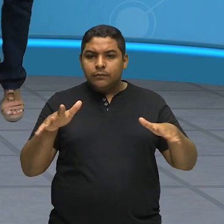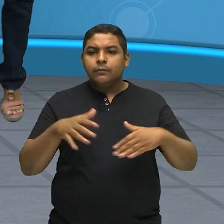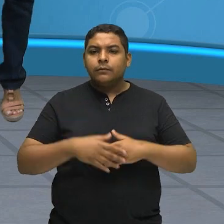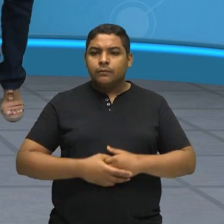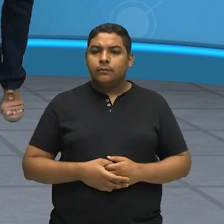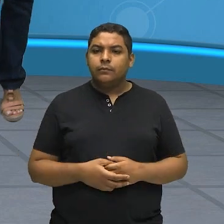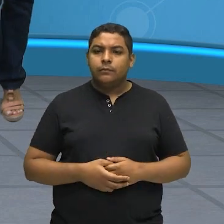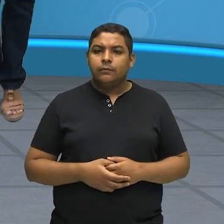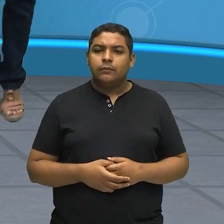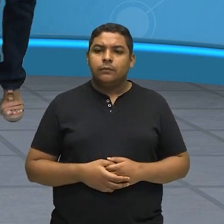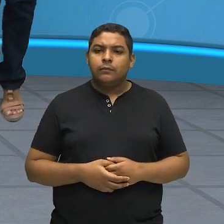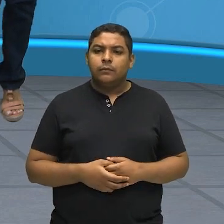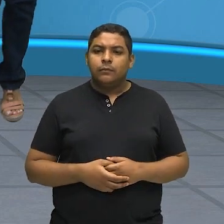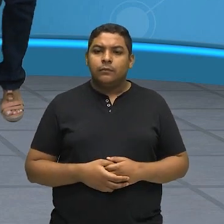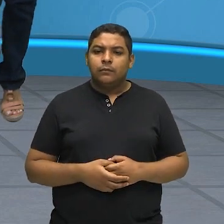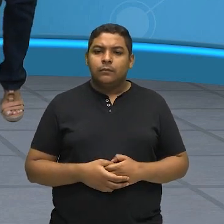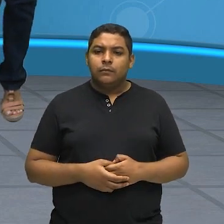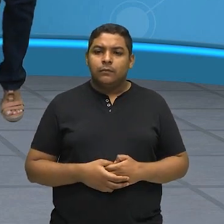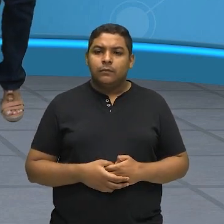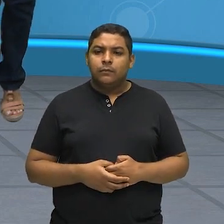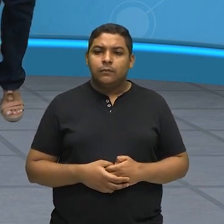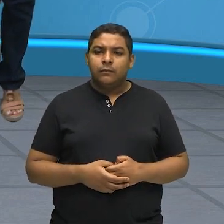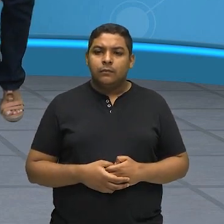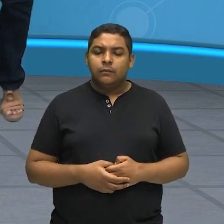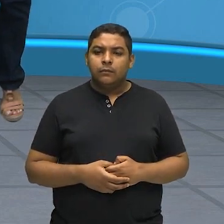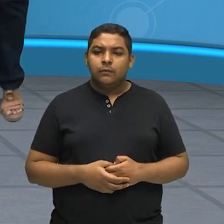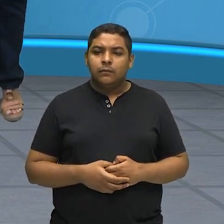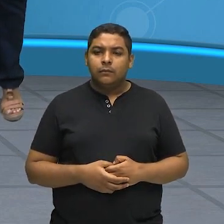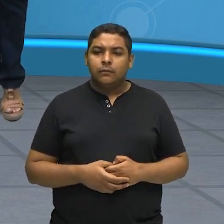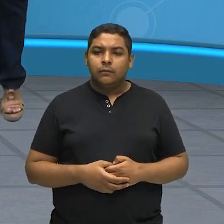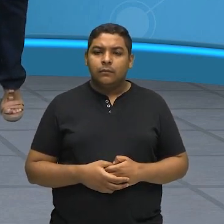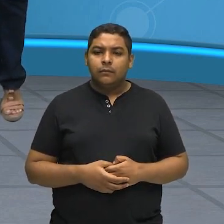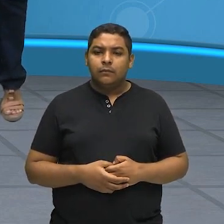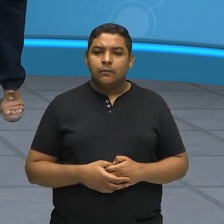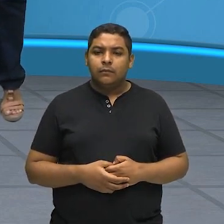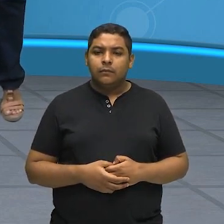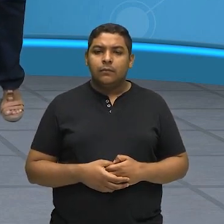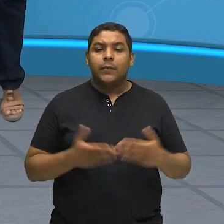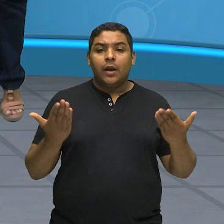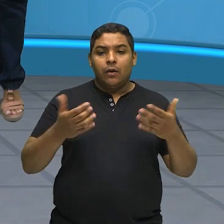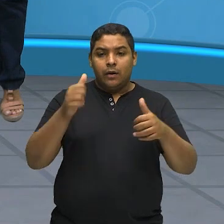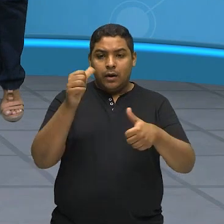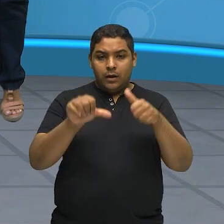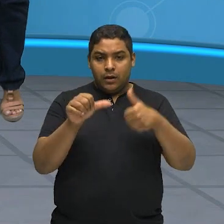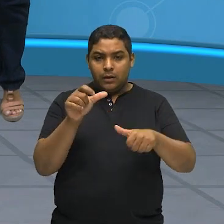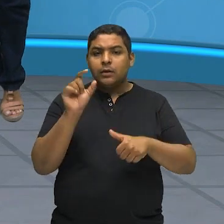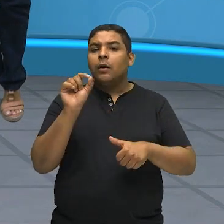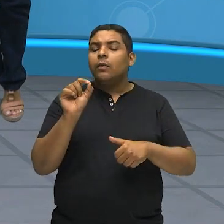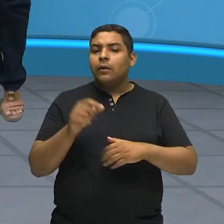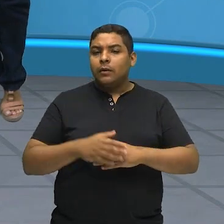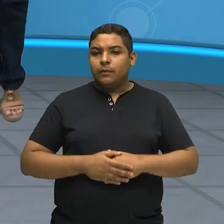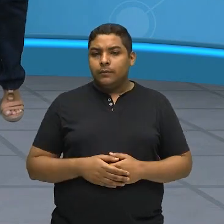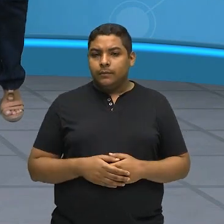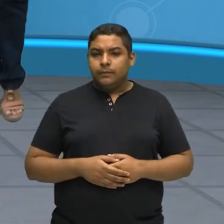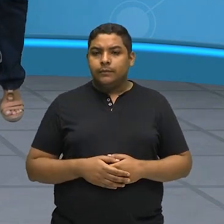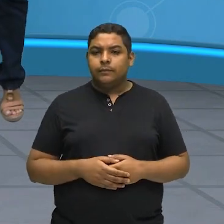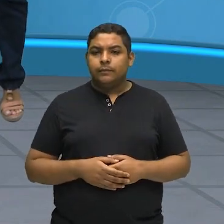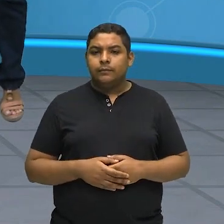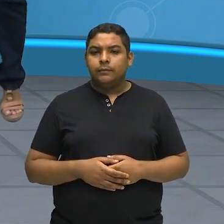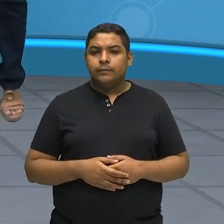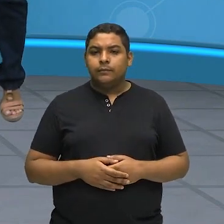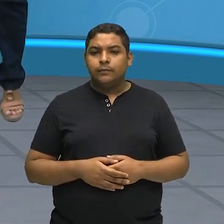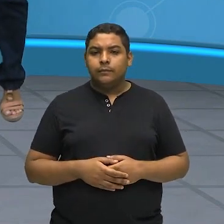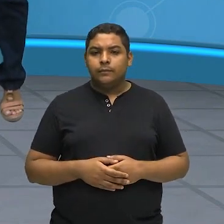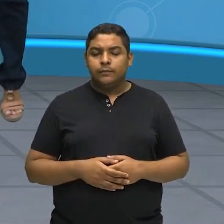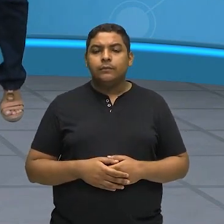isso? E a curva. Agora a gente vai analisar a linha quanto à posição. Aqui nós temos